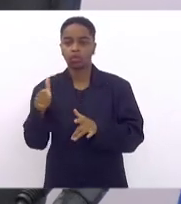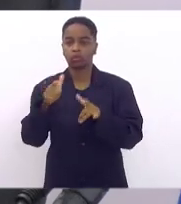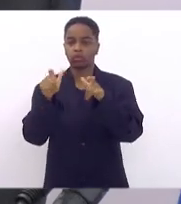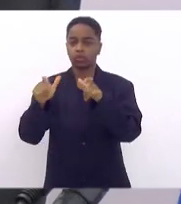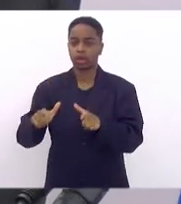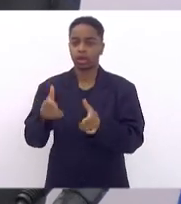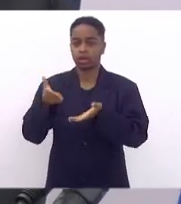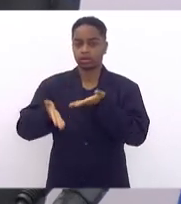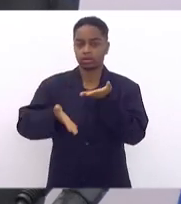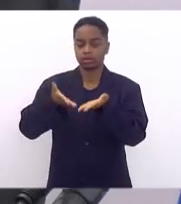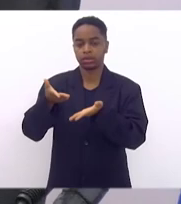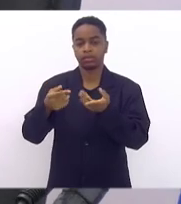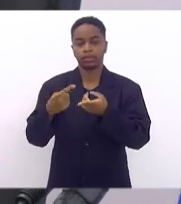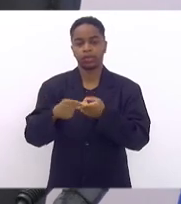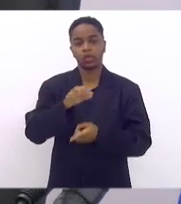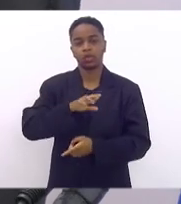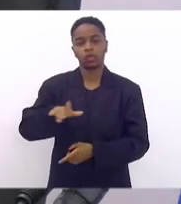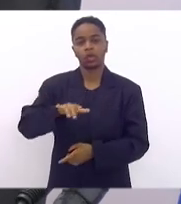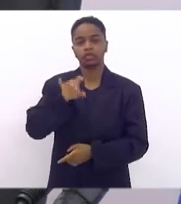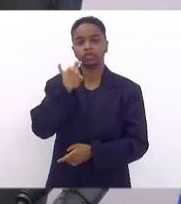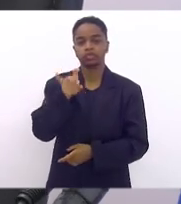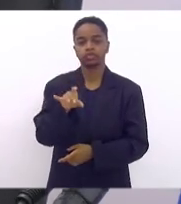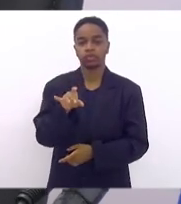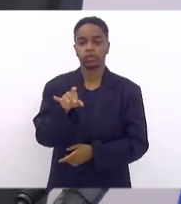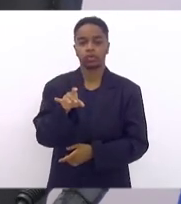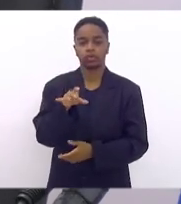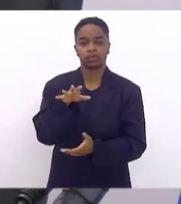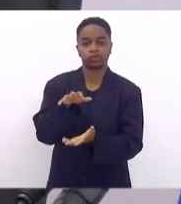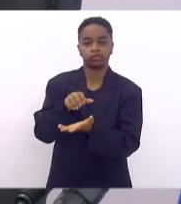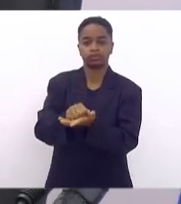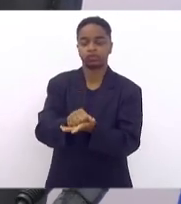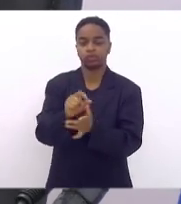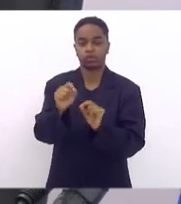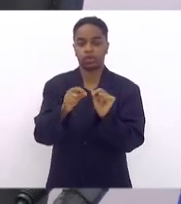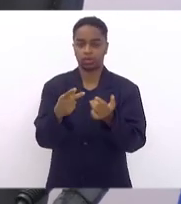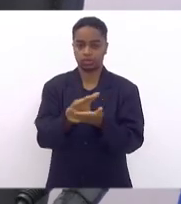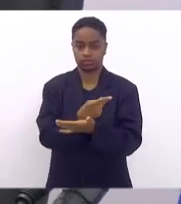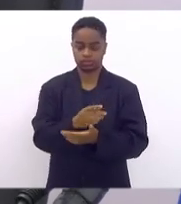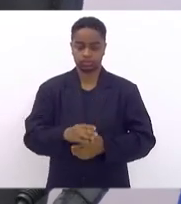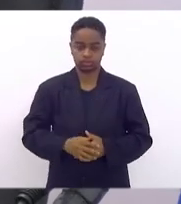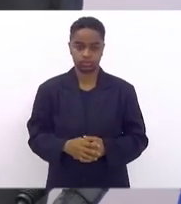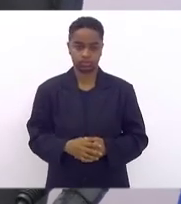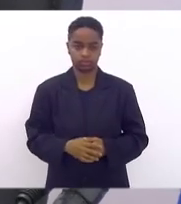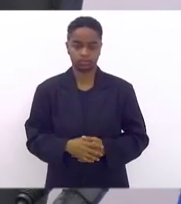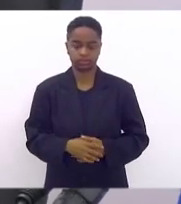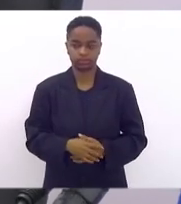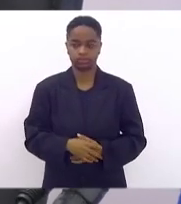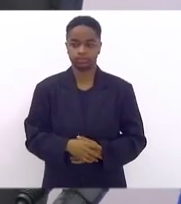a realização de um registro de ocorrência.